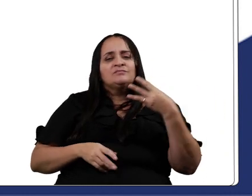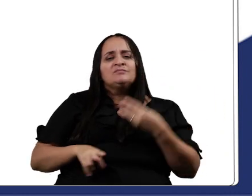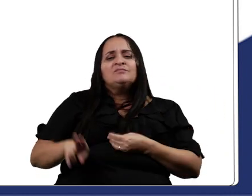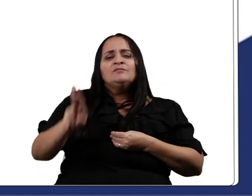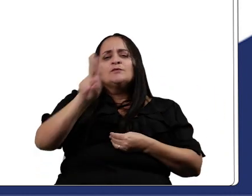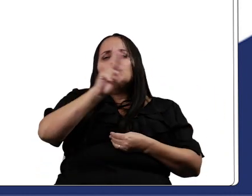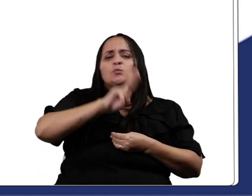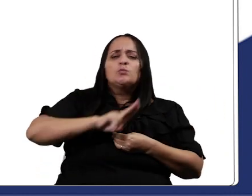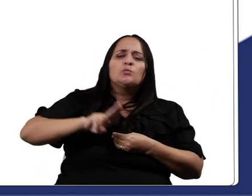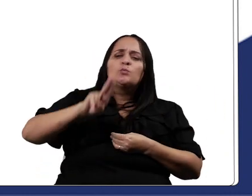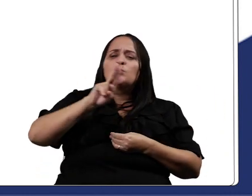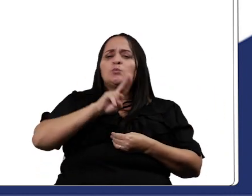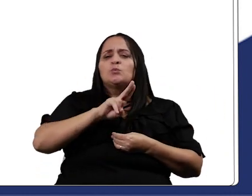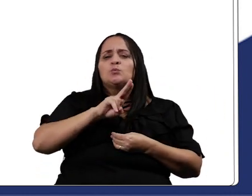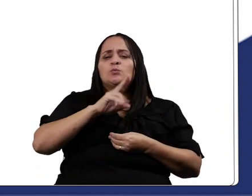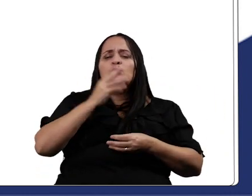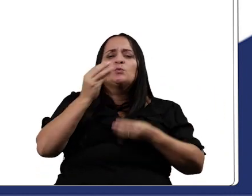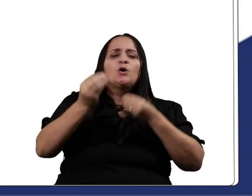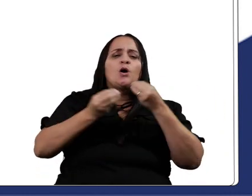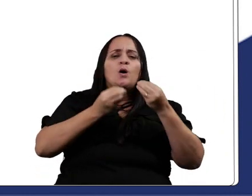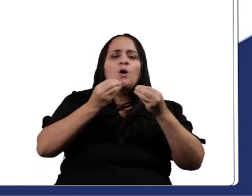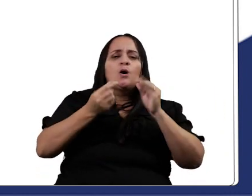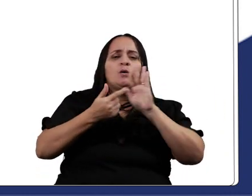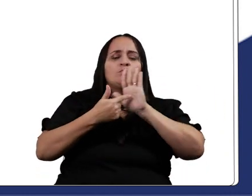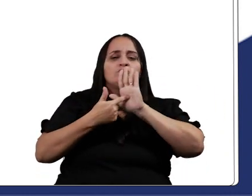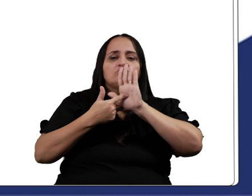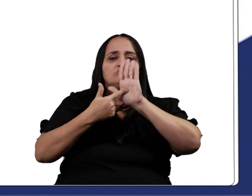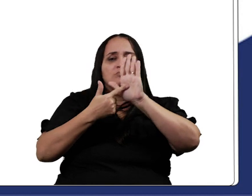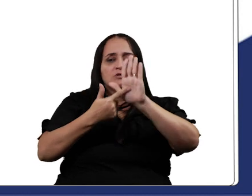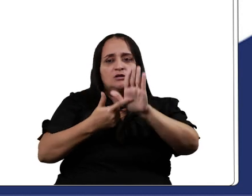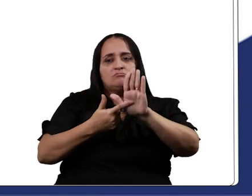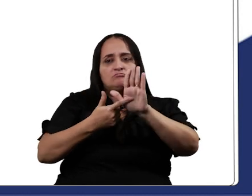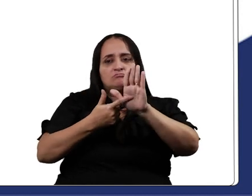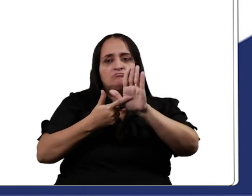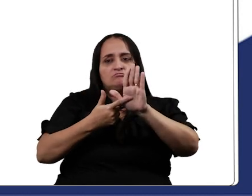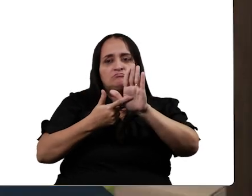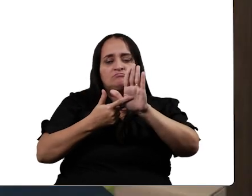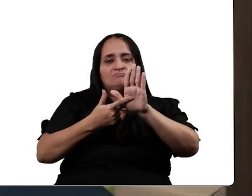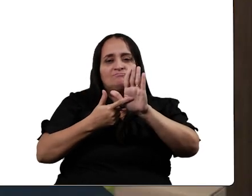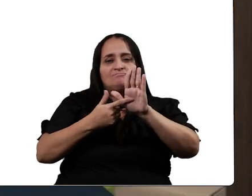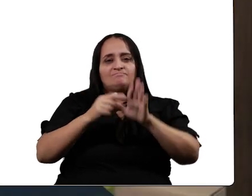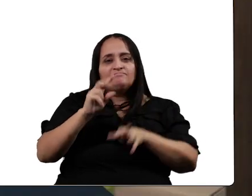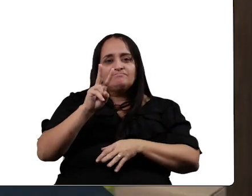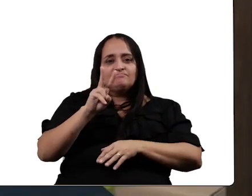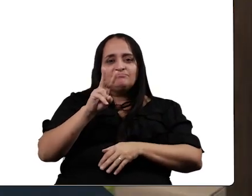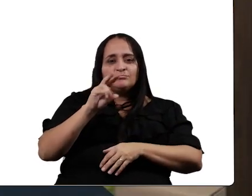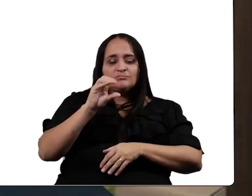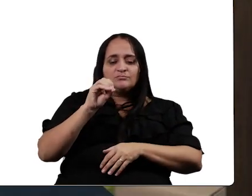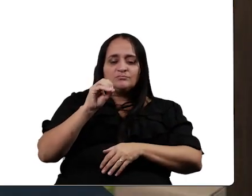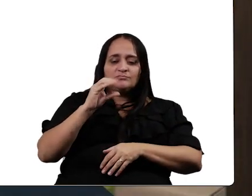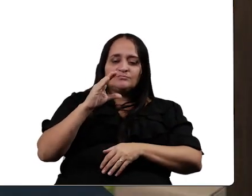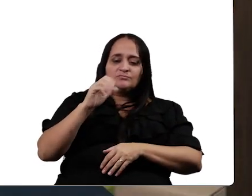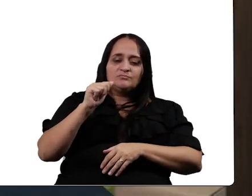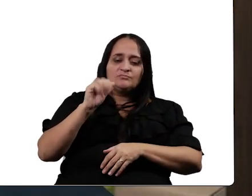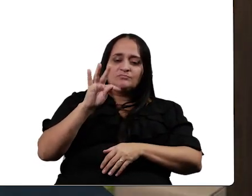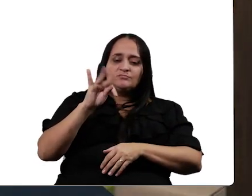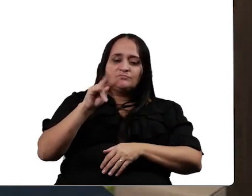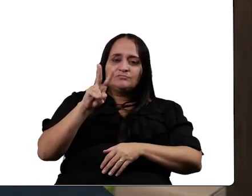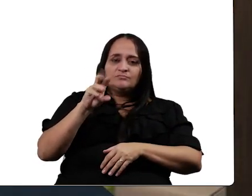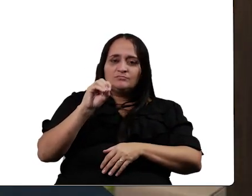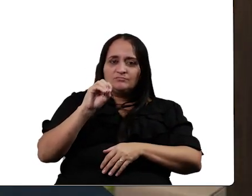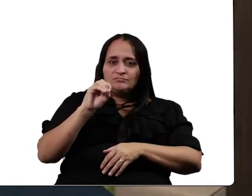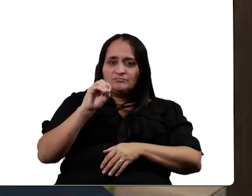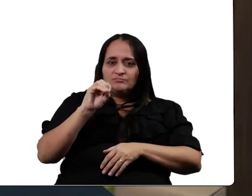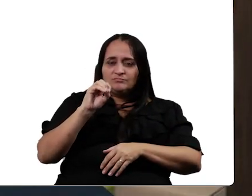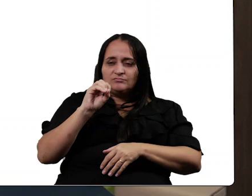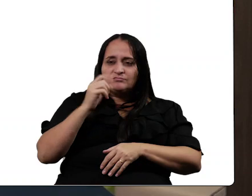de expressão de chamamento vocativo. Nós já vimos nas aulas anteriores o